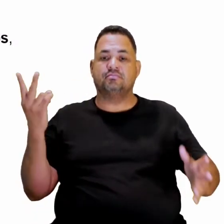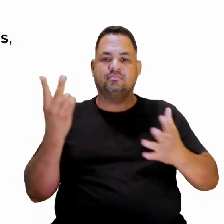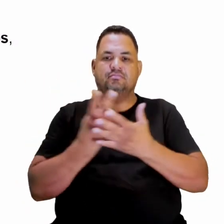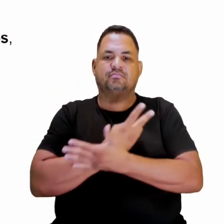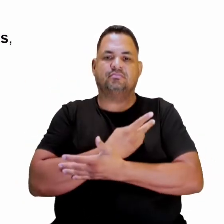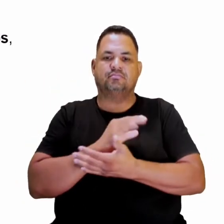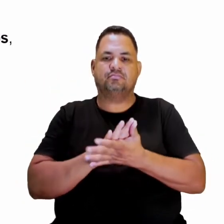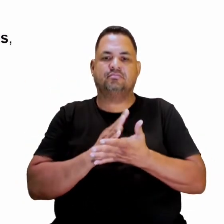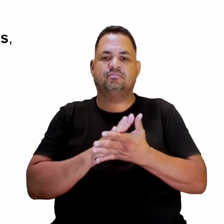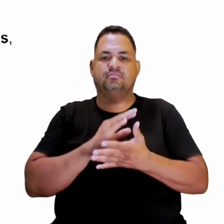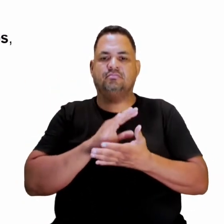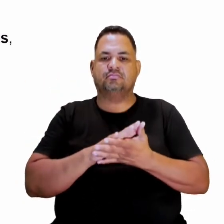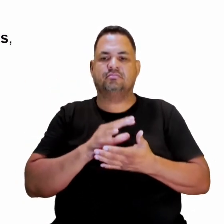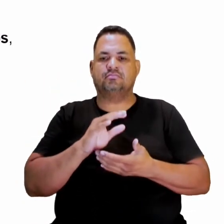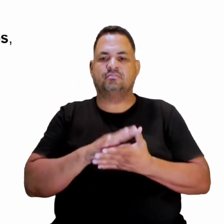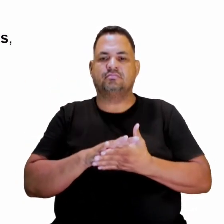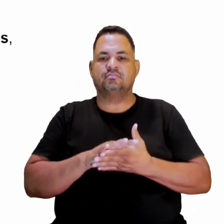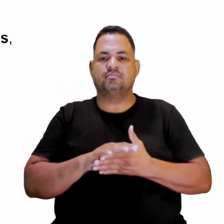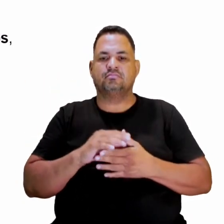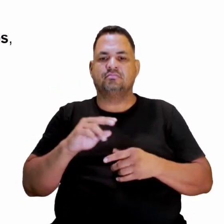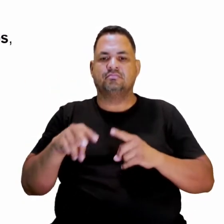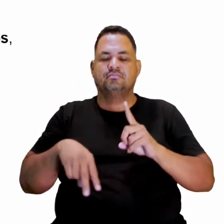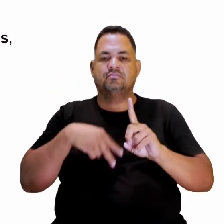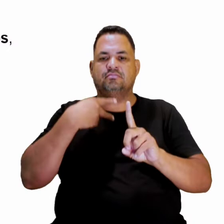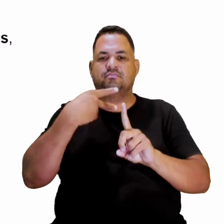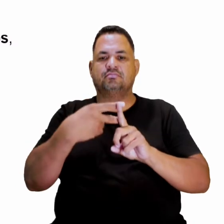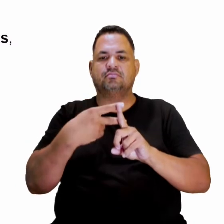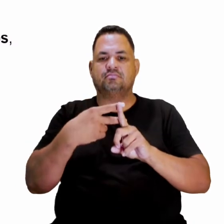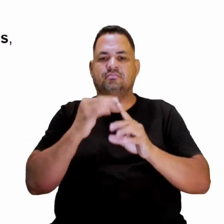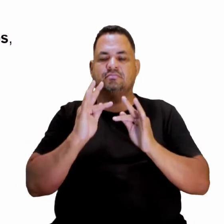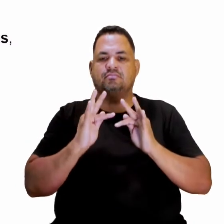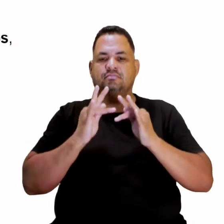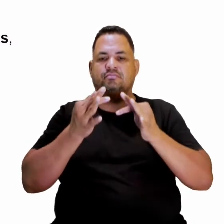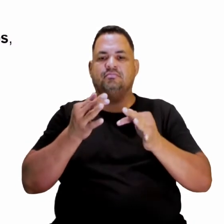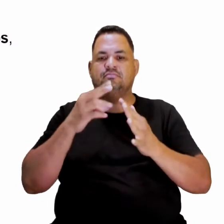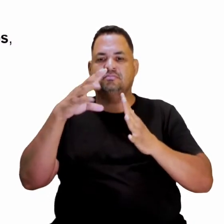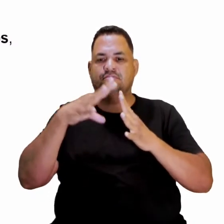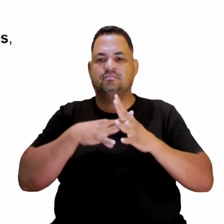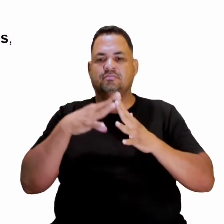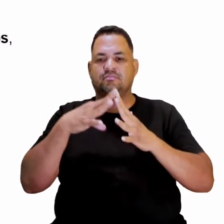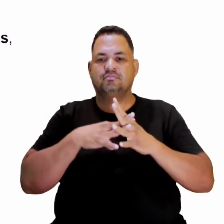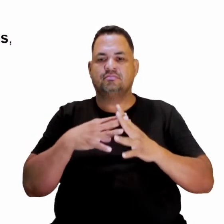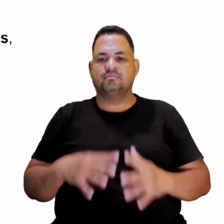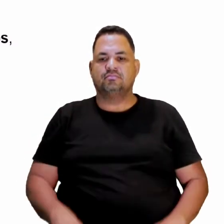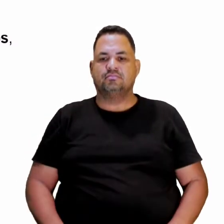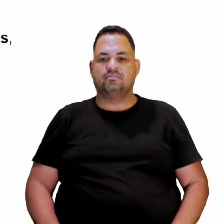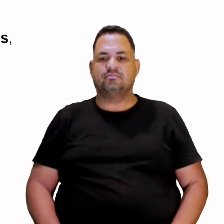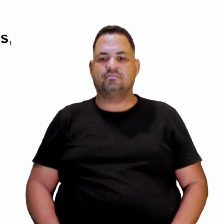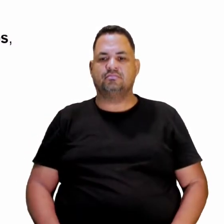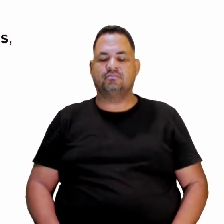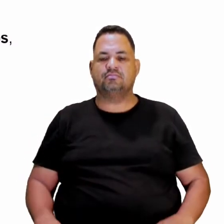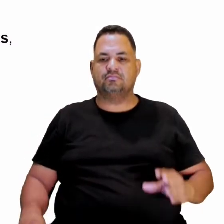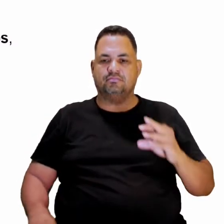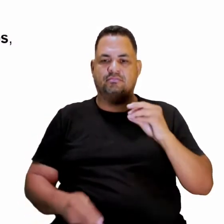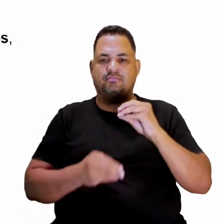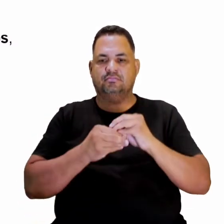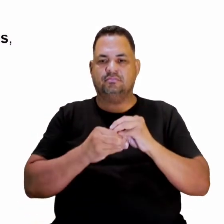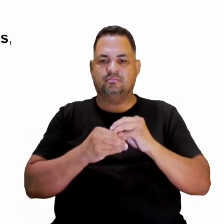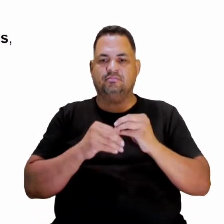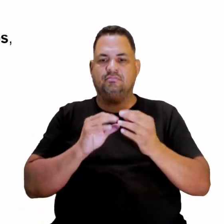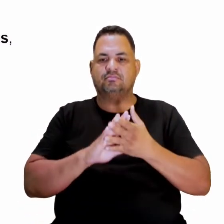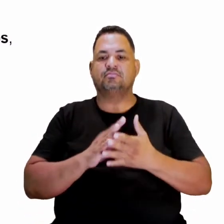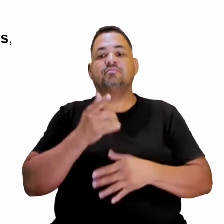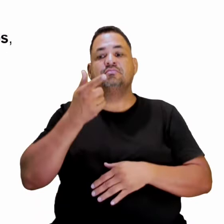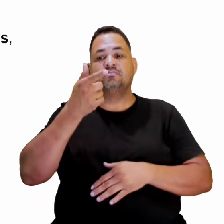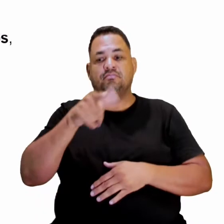acontecer? Você vai dobrar a última consoante, ou seja, acrescentar ela